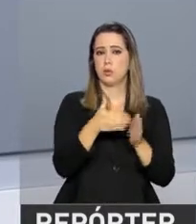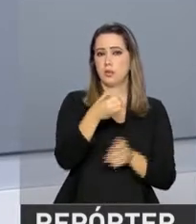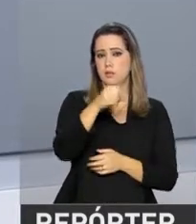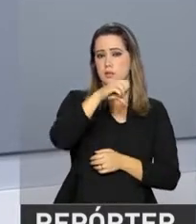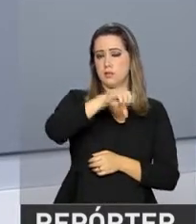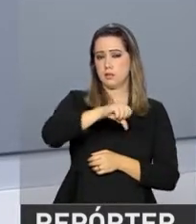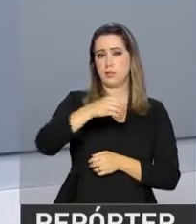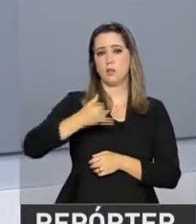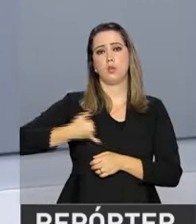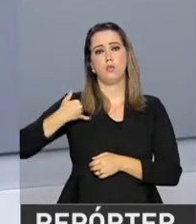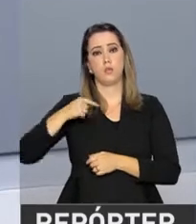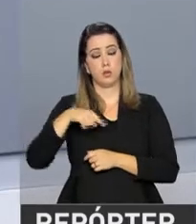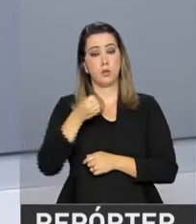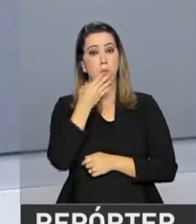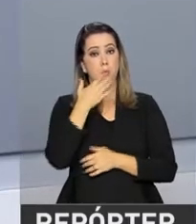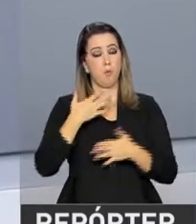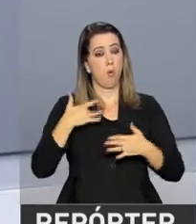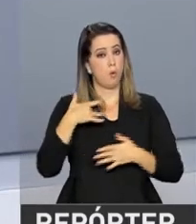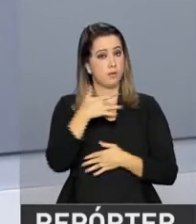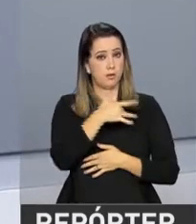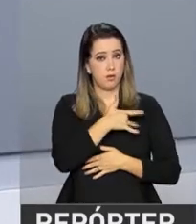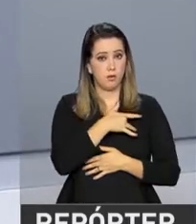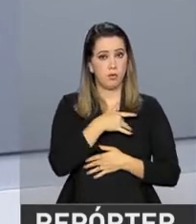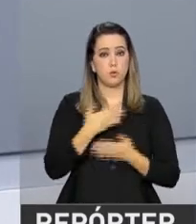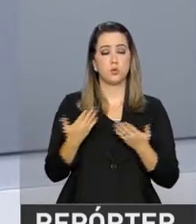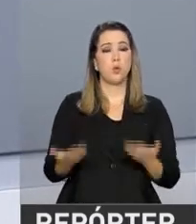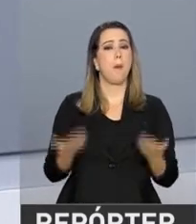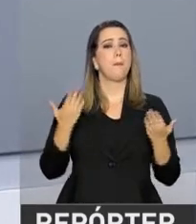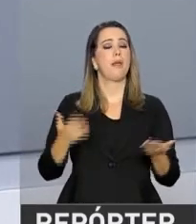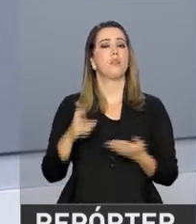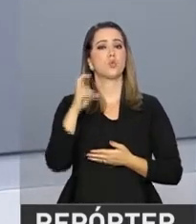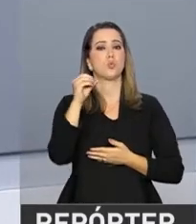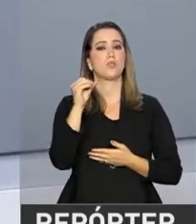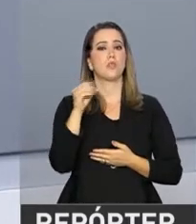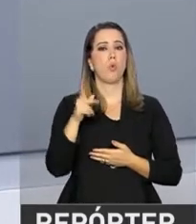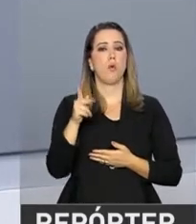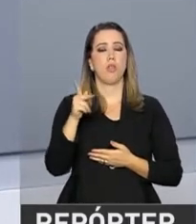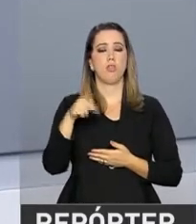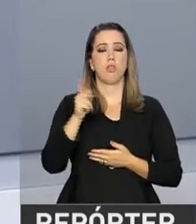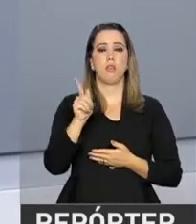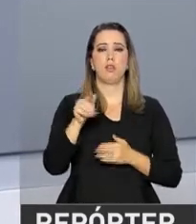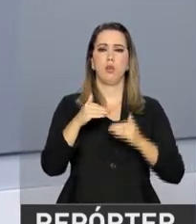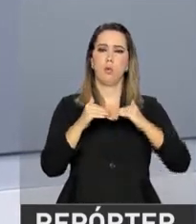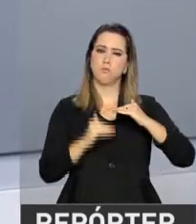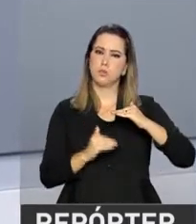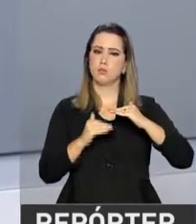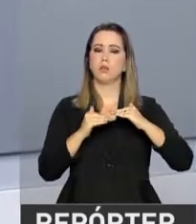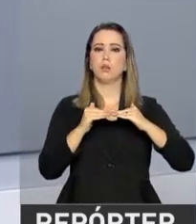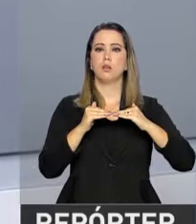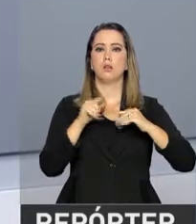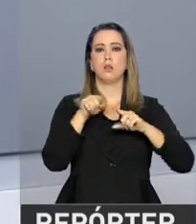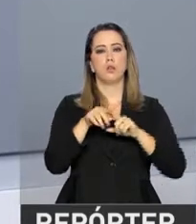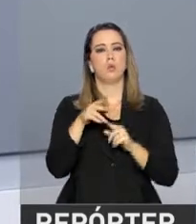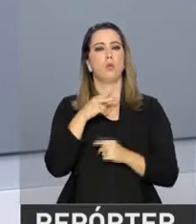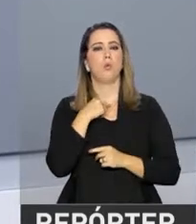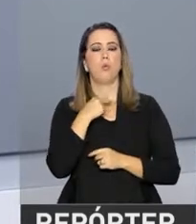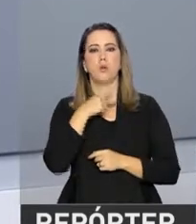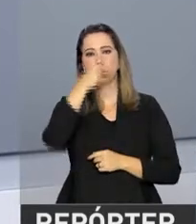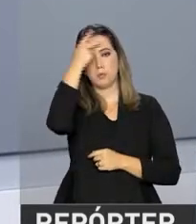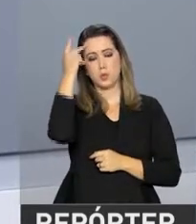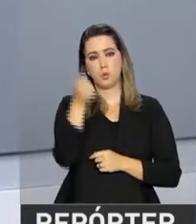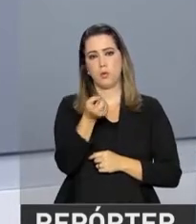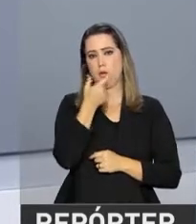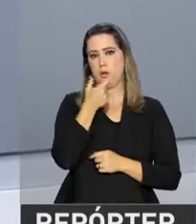anos está em boas condições de saúde e pesar no mínimo 50 quilos não podem ser voluntários quem toma medicação